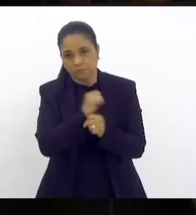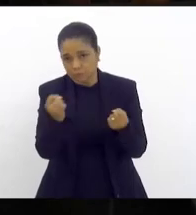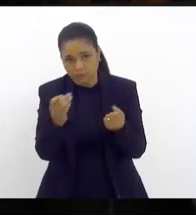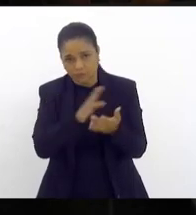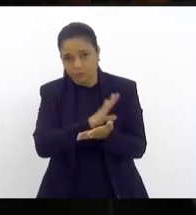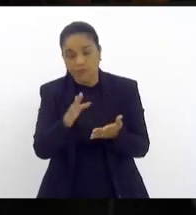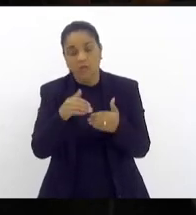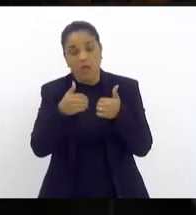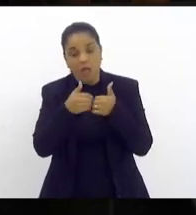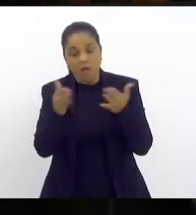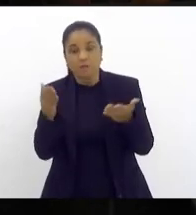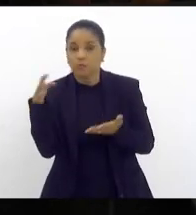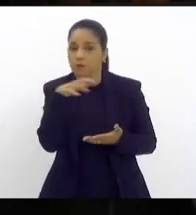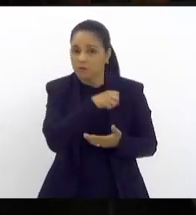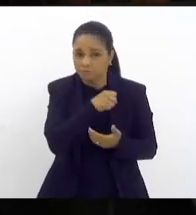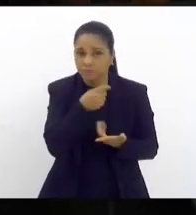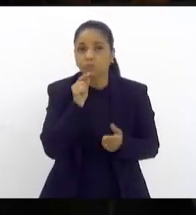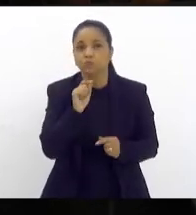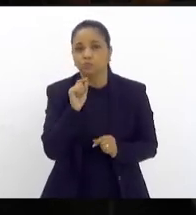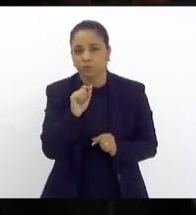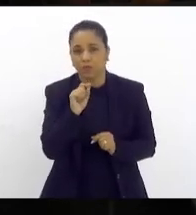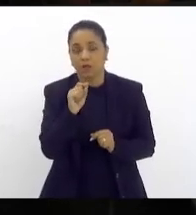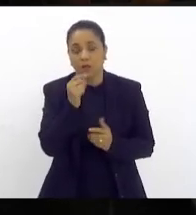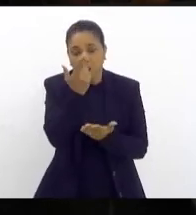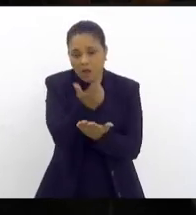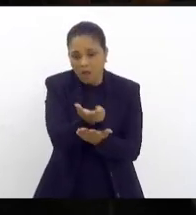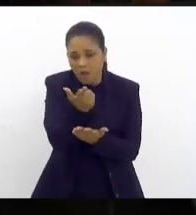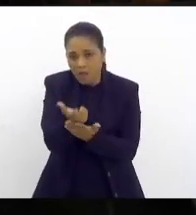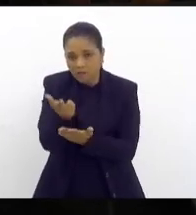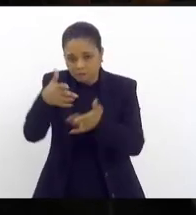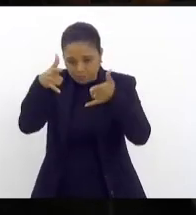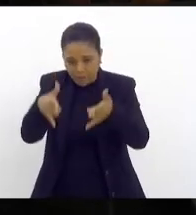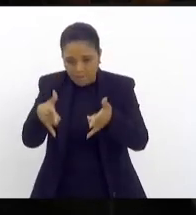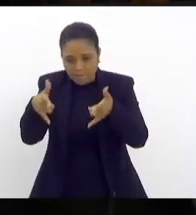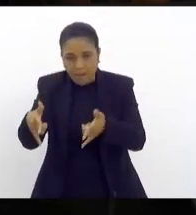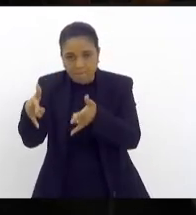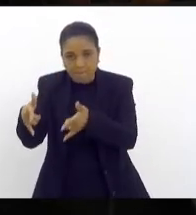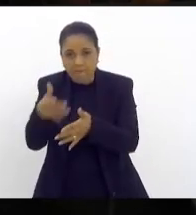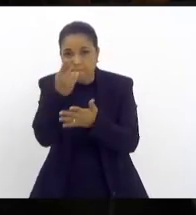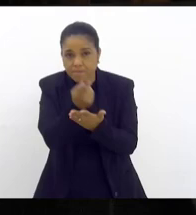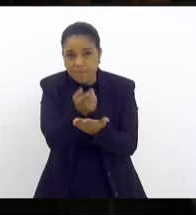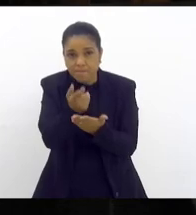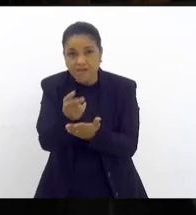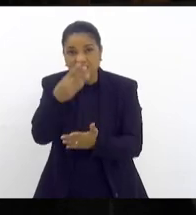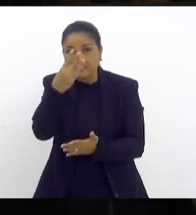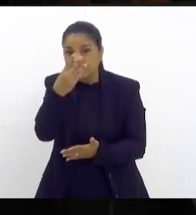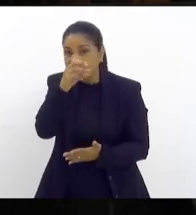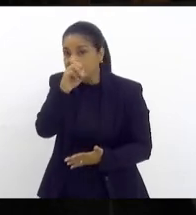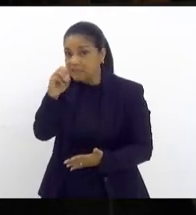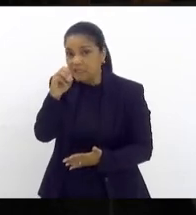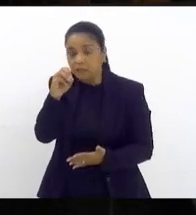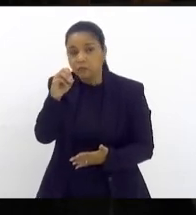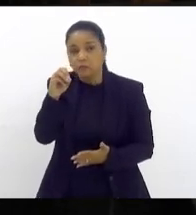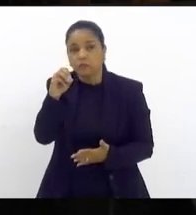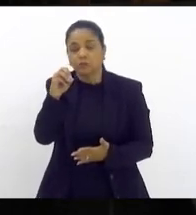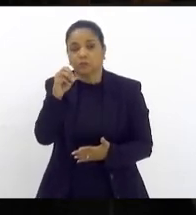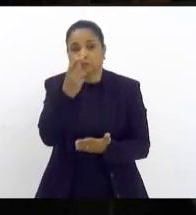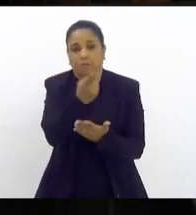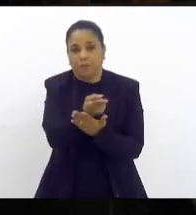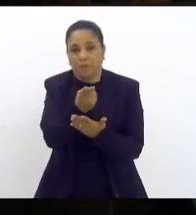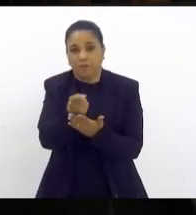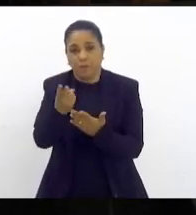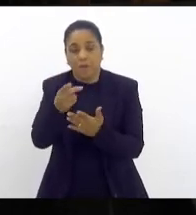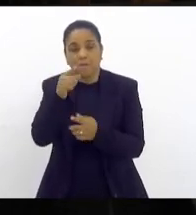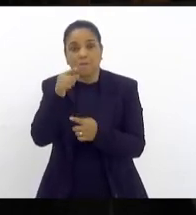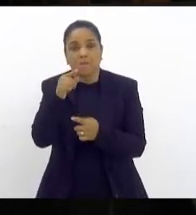reabertura imediata Presidente URI é dos leitos que hoje ainda estão impedidos são mais de 300 leitos impedidos dos hospitais federais nesses